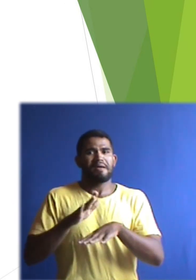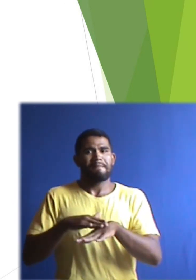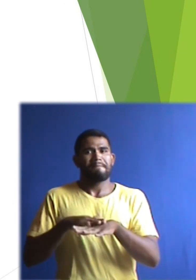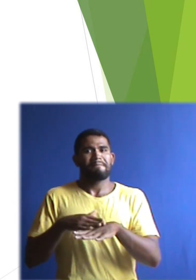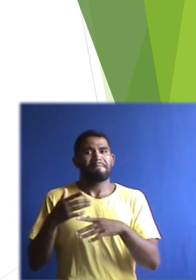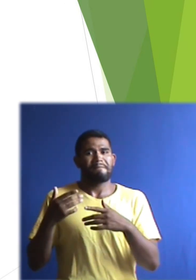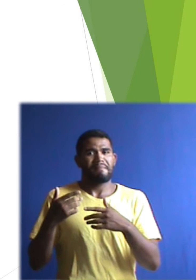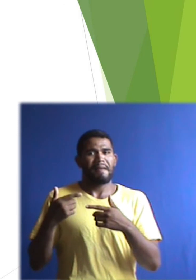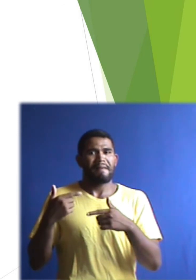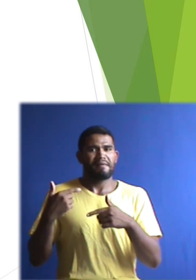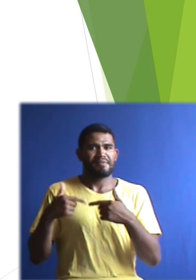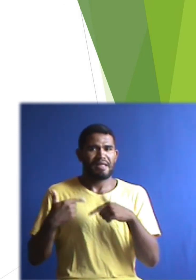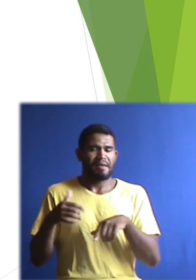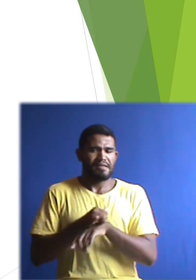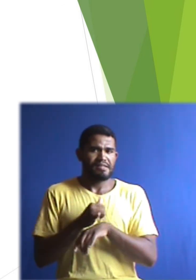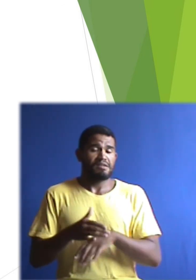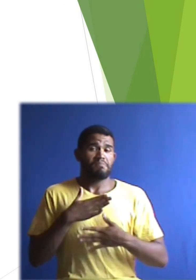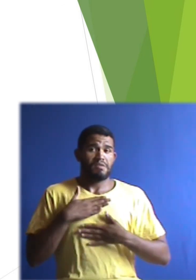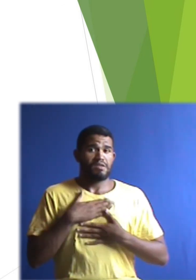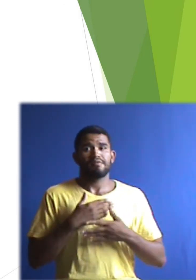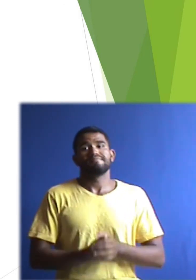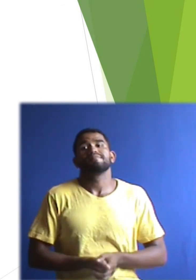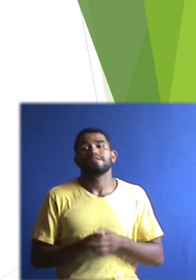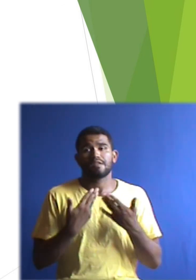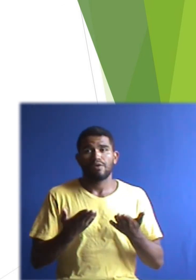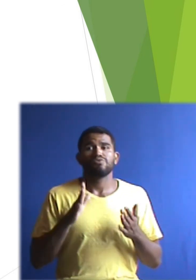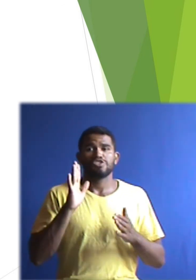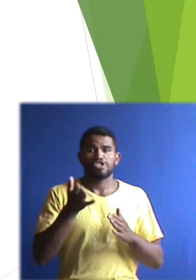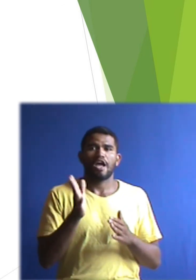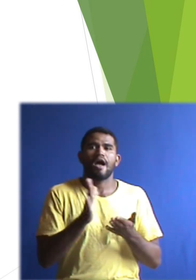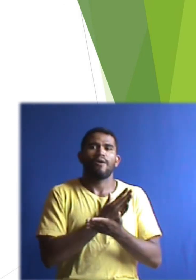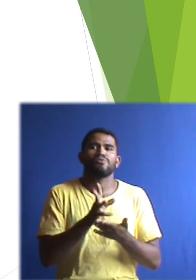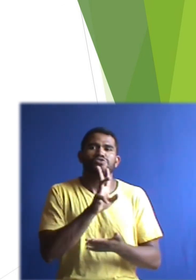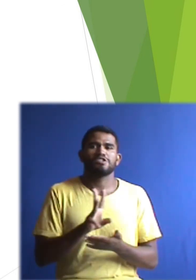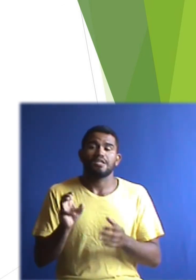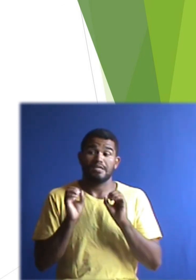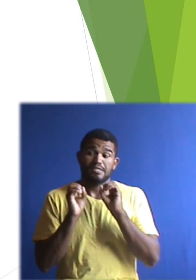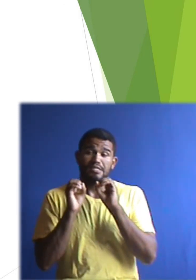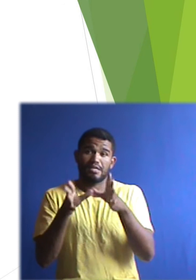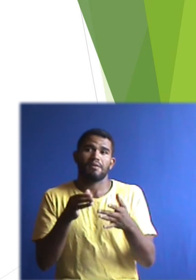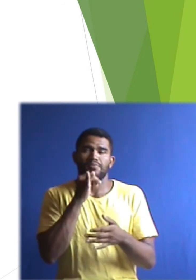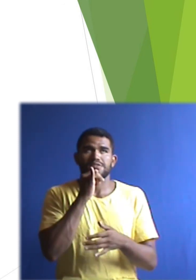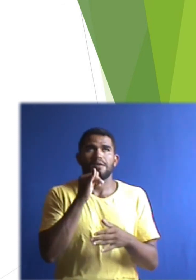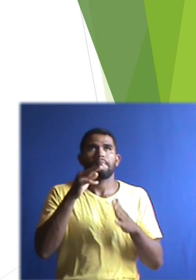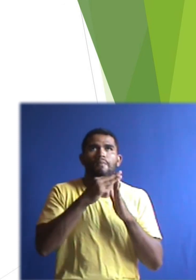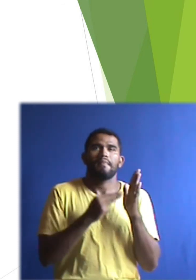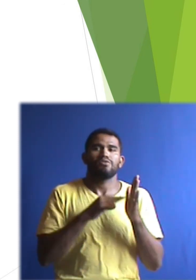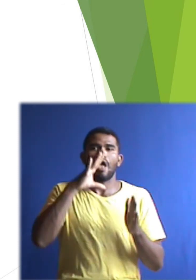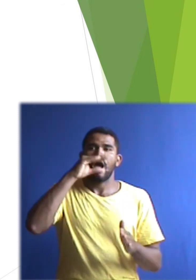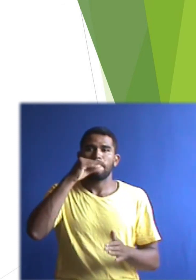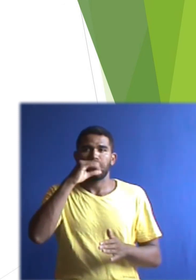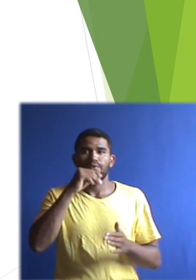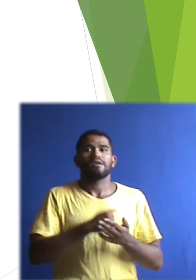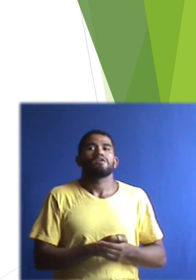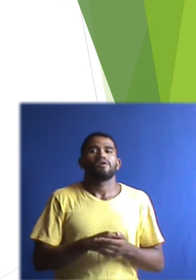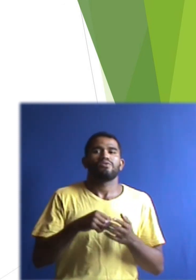Vou deixar aqui alguns links, por exemplo, falando de alguns métodos muito específicos. Por exemplo, o método das boquinhas, ou do